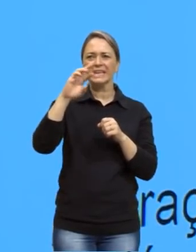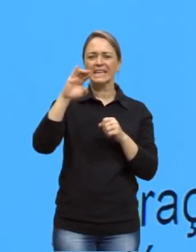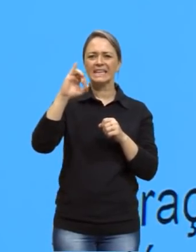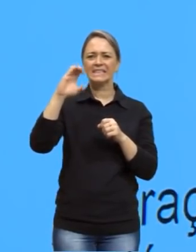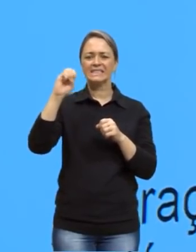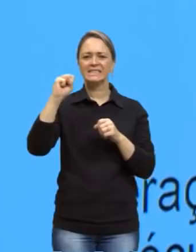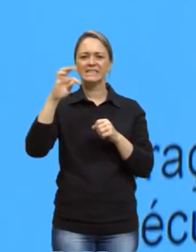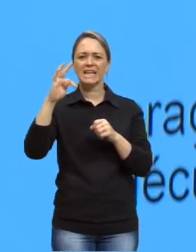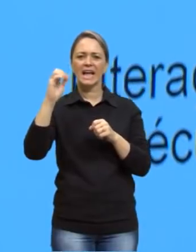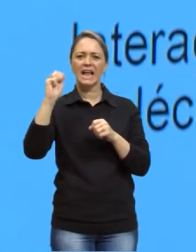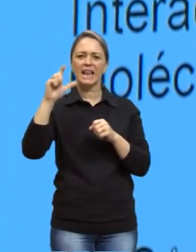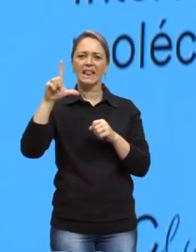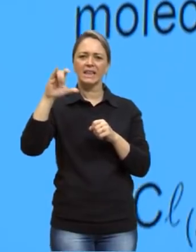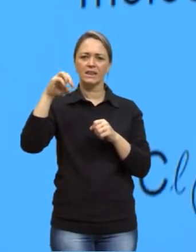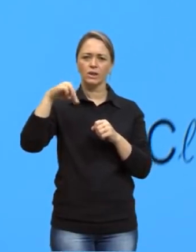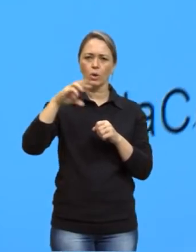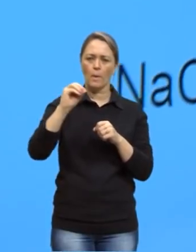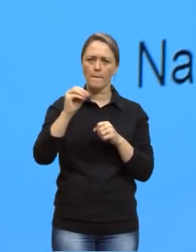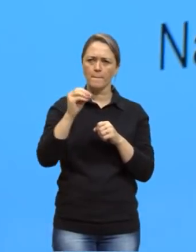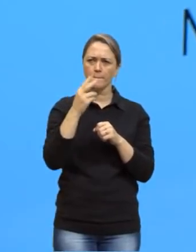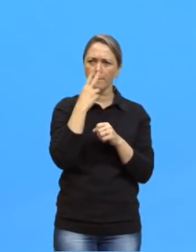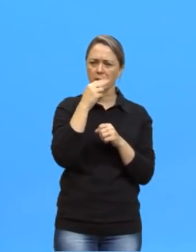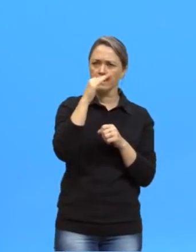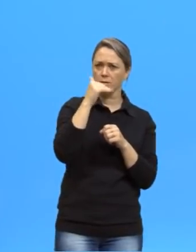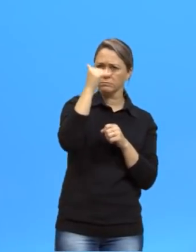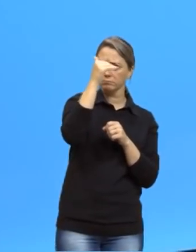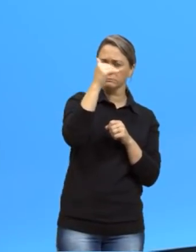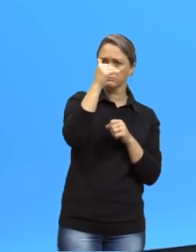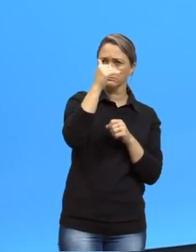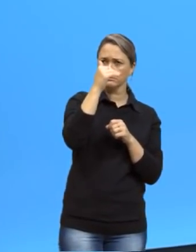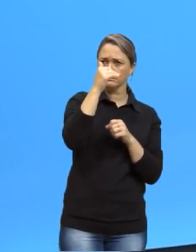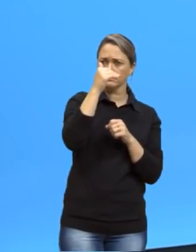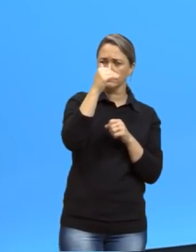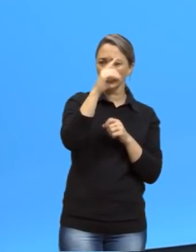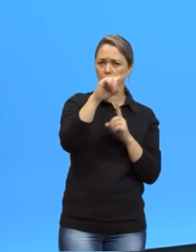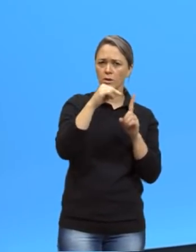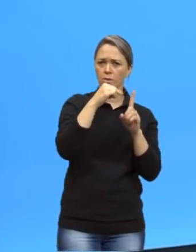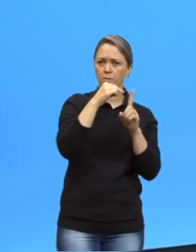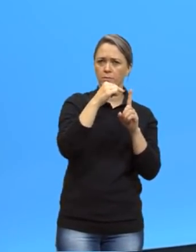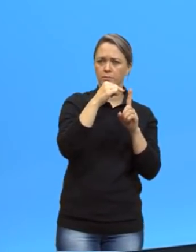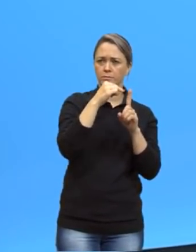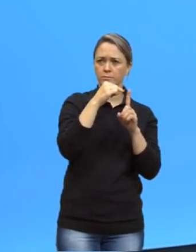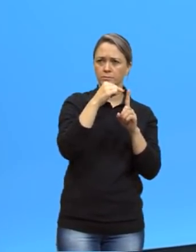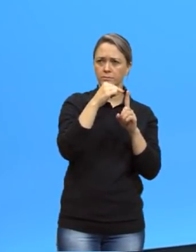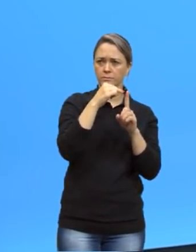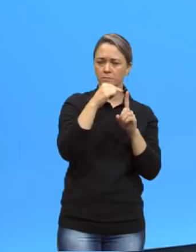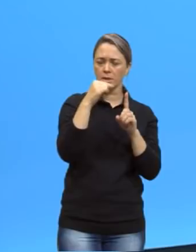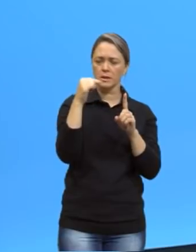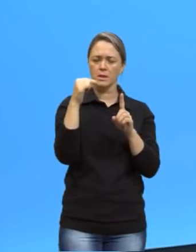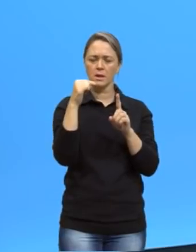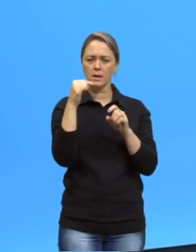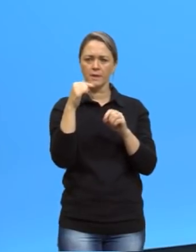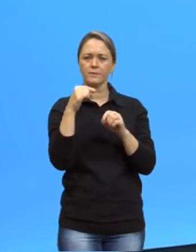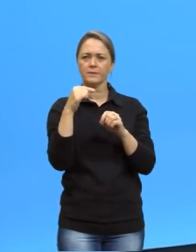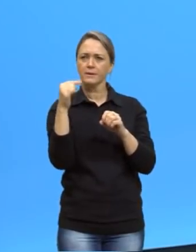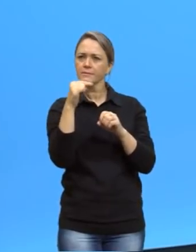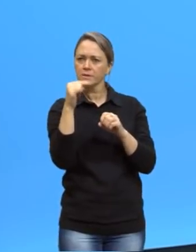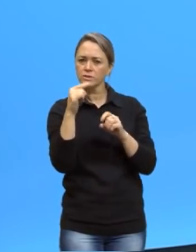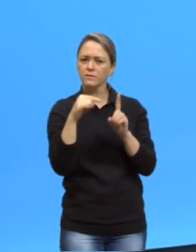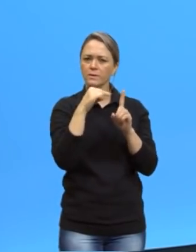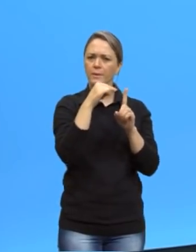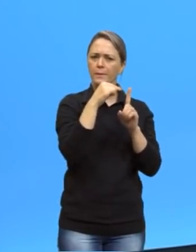e eu vou ter as cargas positivas próximas de negativo negativas próximas de